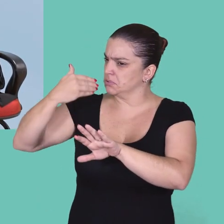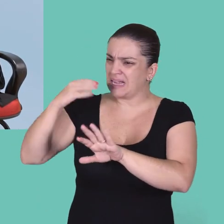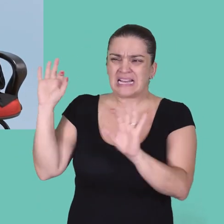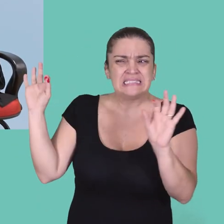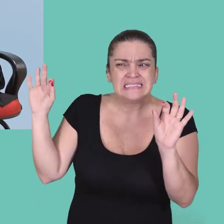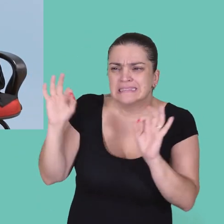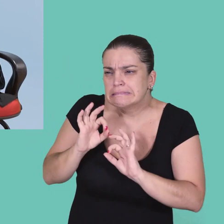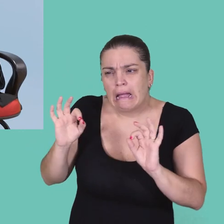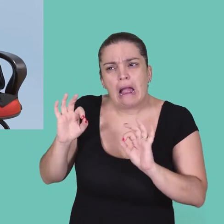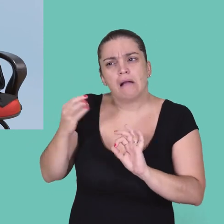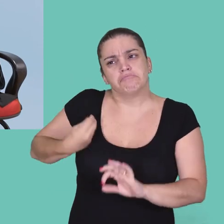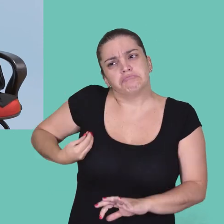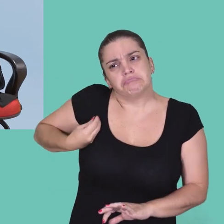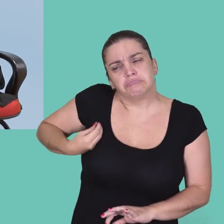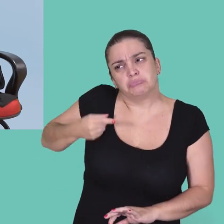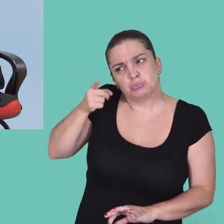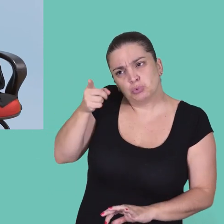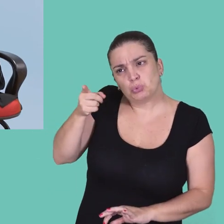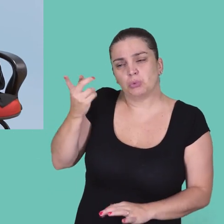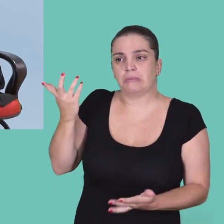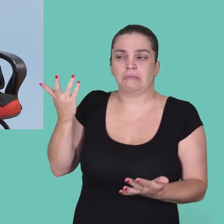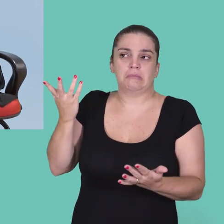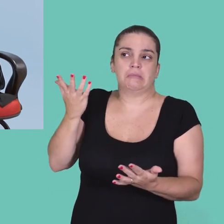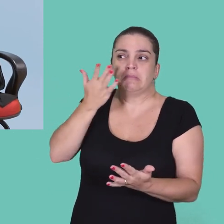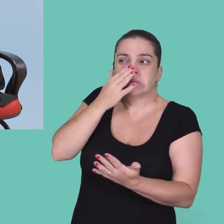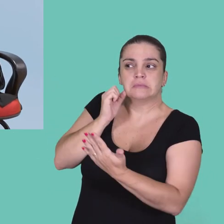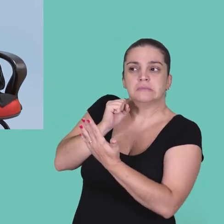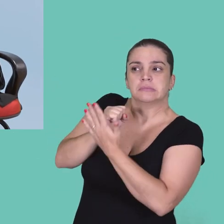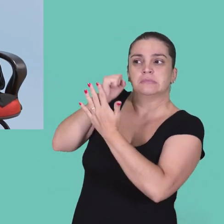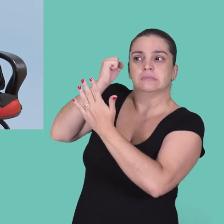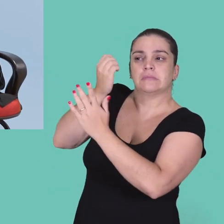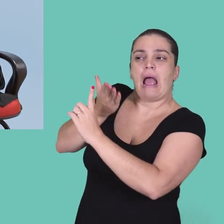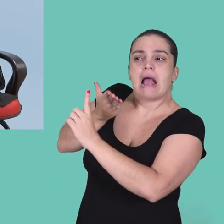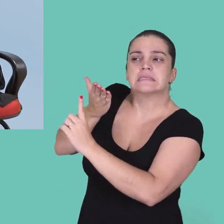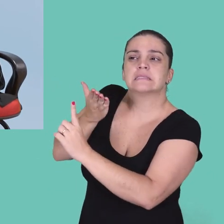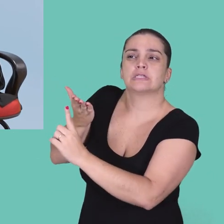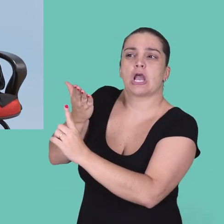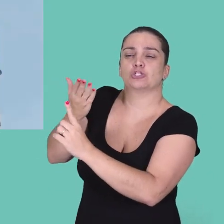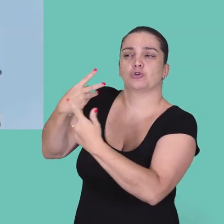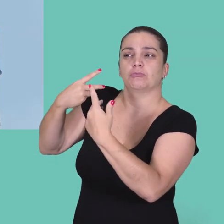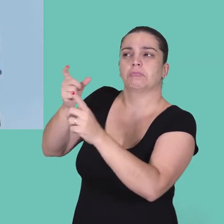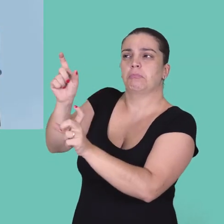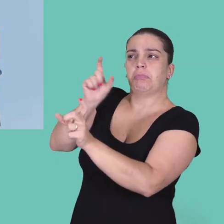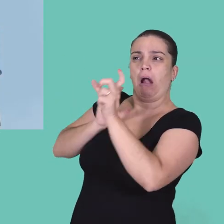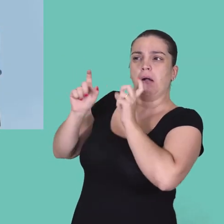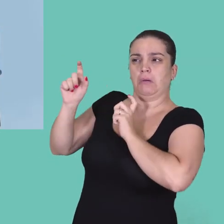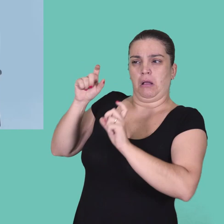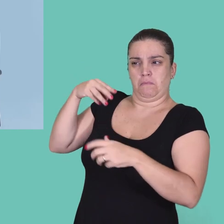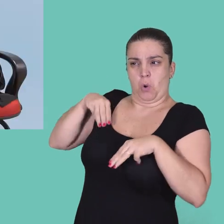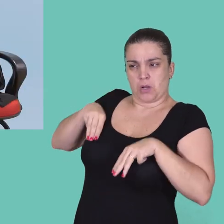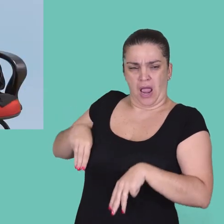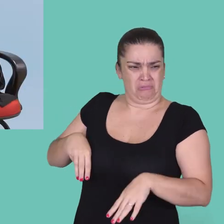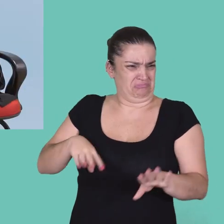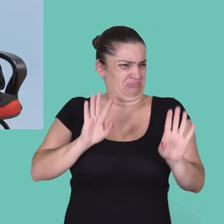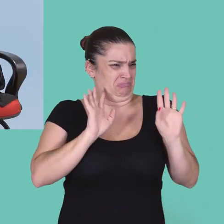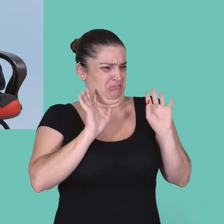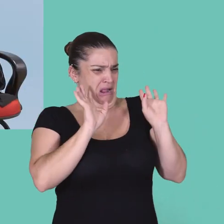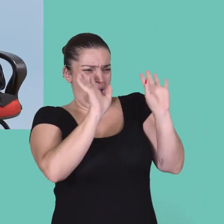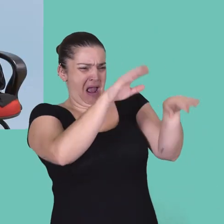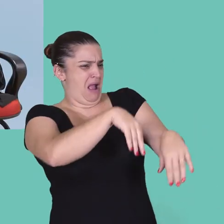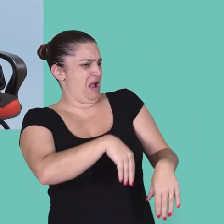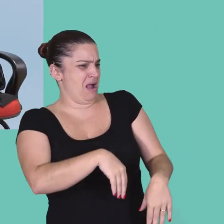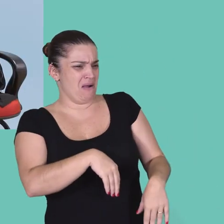não aconteceu nenhum evento ao longo da sua carreira que pudesse caracterizar assédio moral? Que horror! Isso não